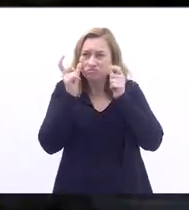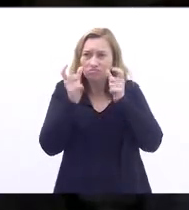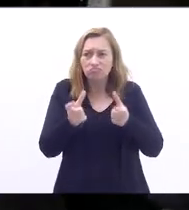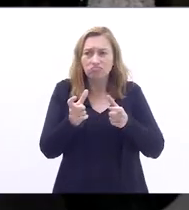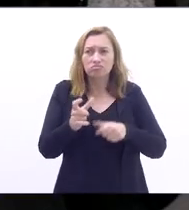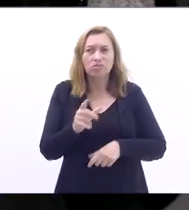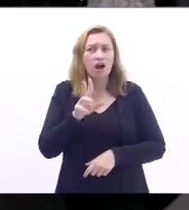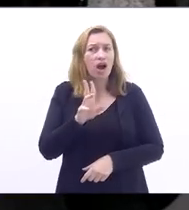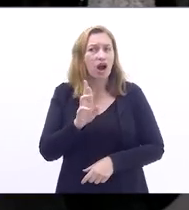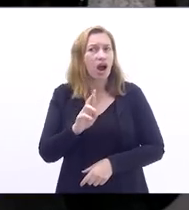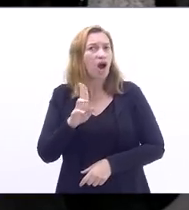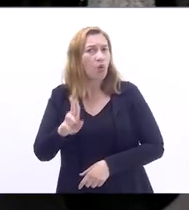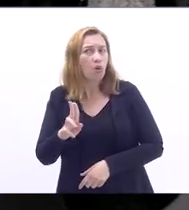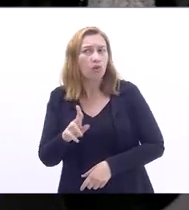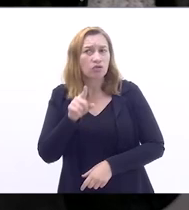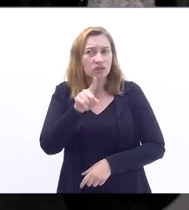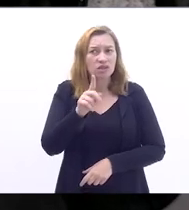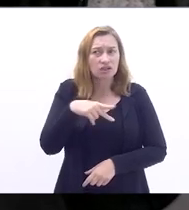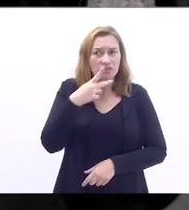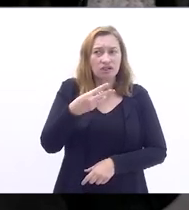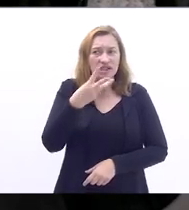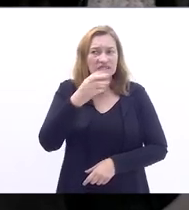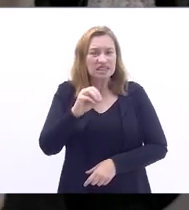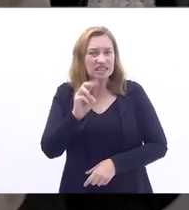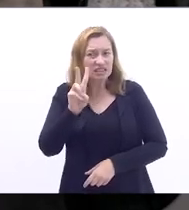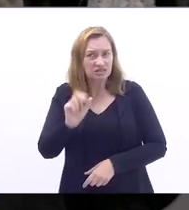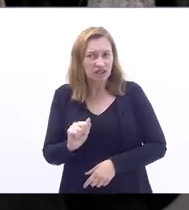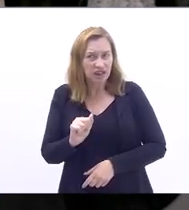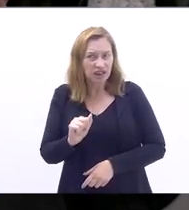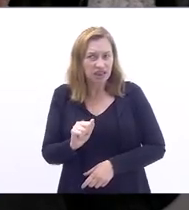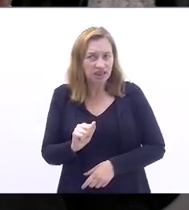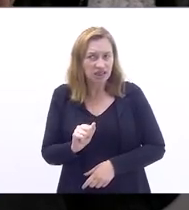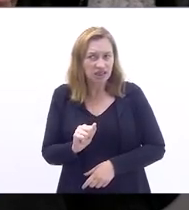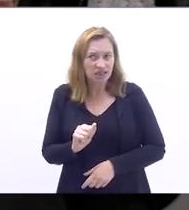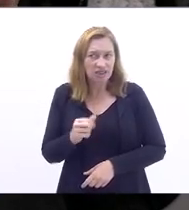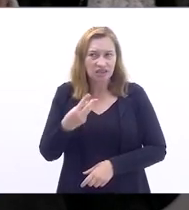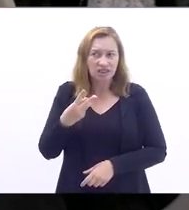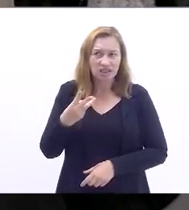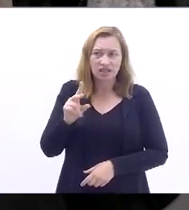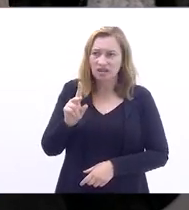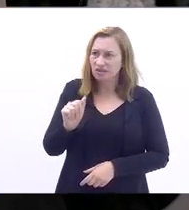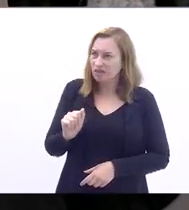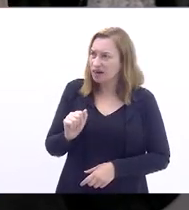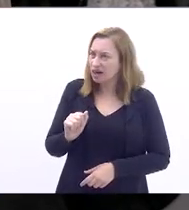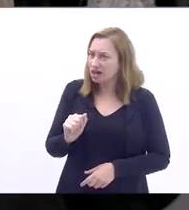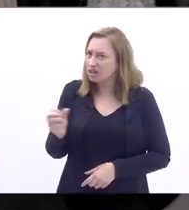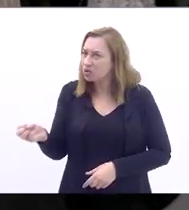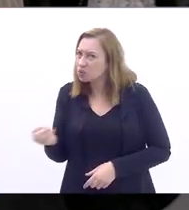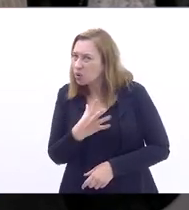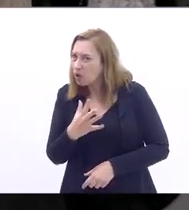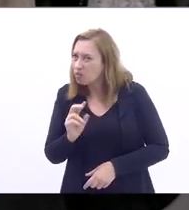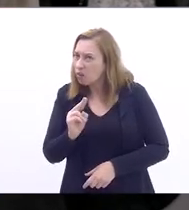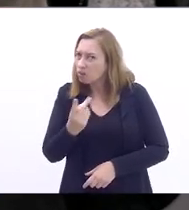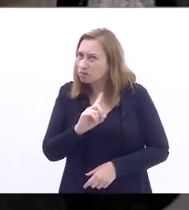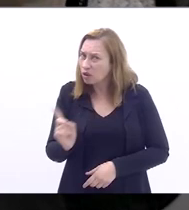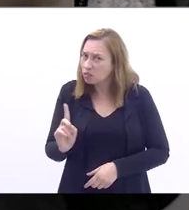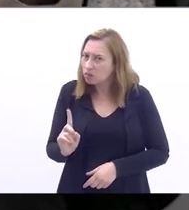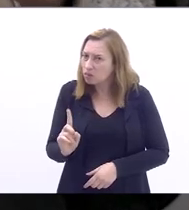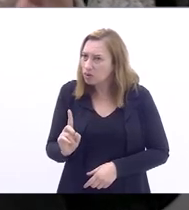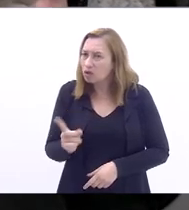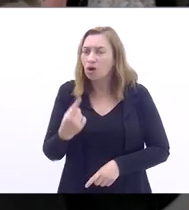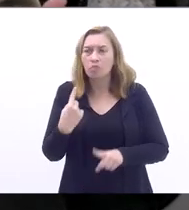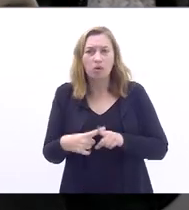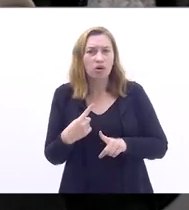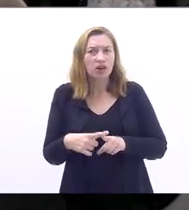chamou atenção sabe ao porque quando você coloca 30 vagas eu falei assim essas vagas estão de reposição ou são novas vagas porque